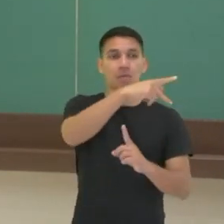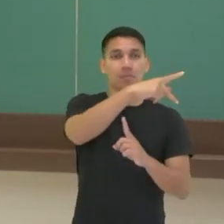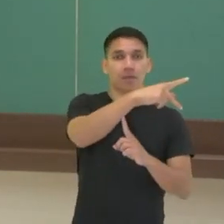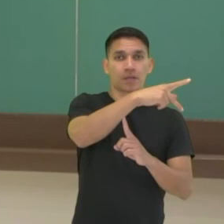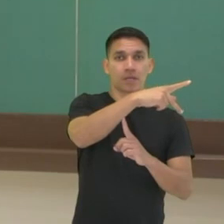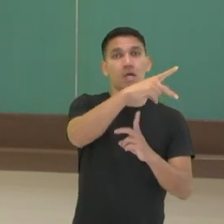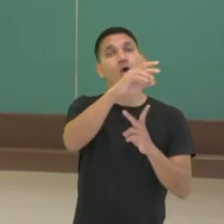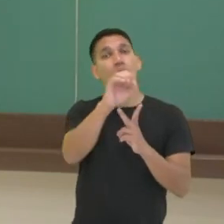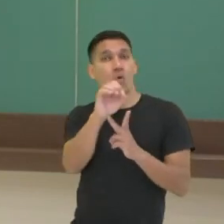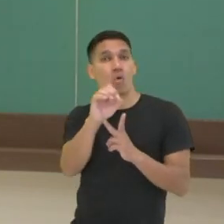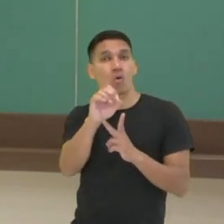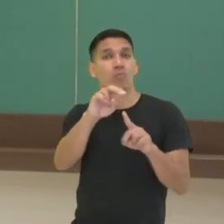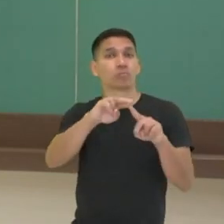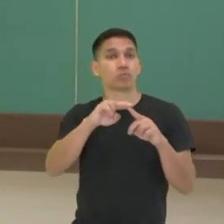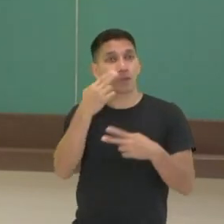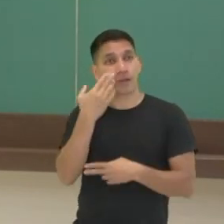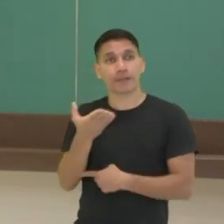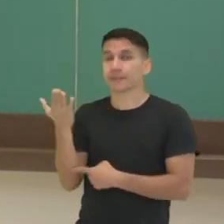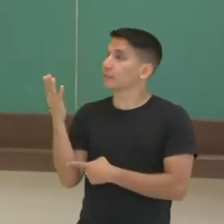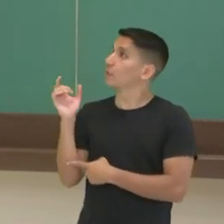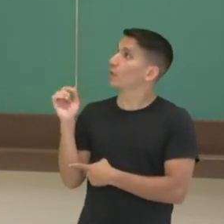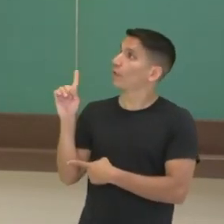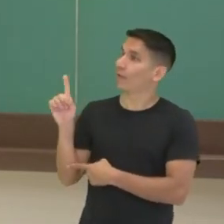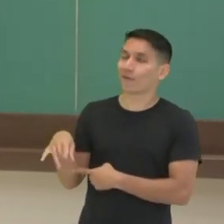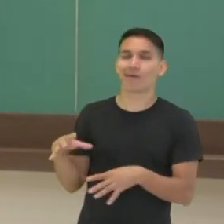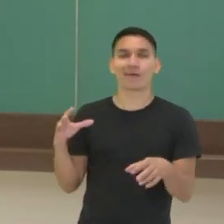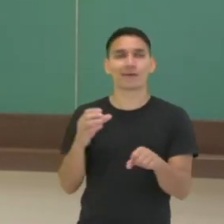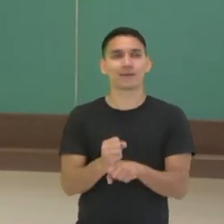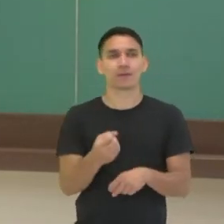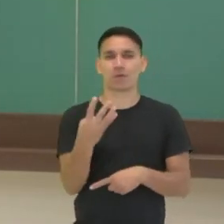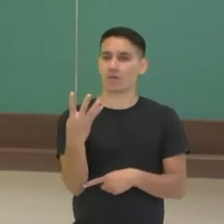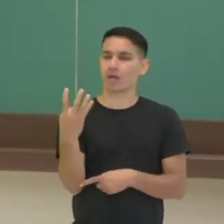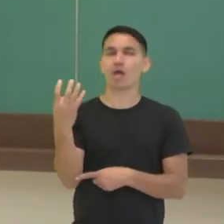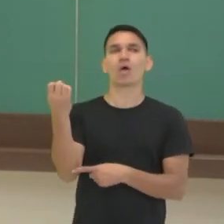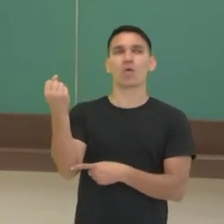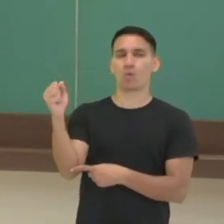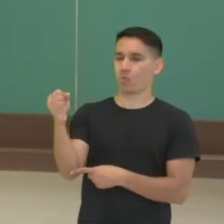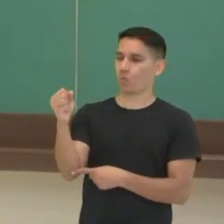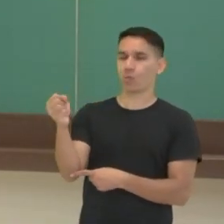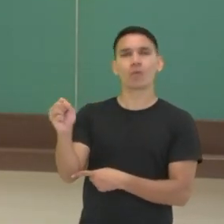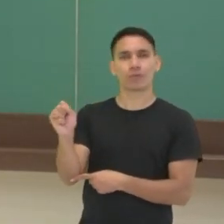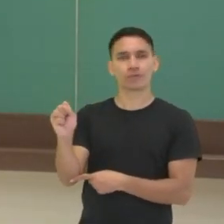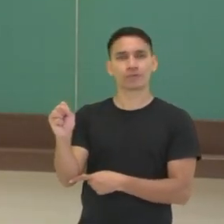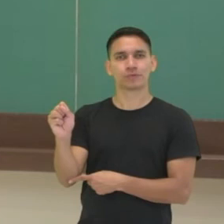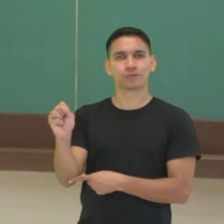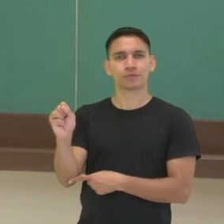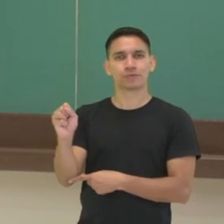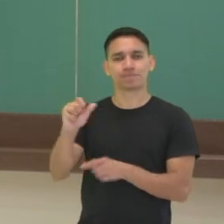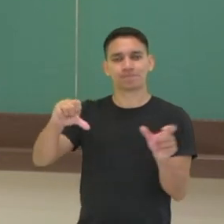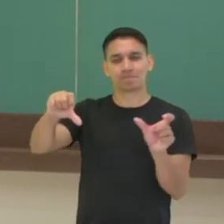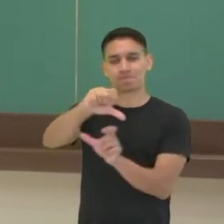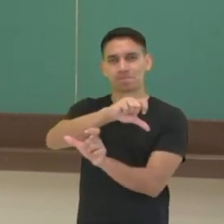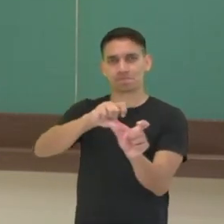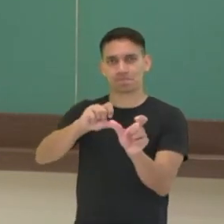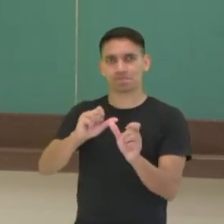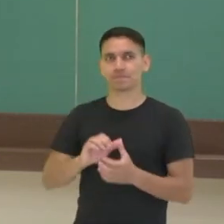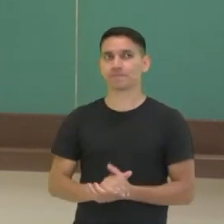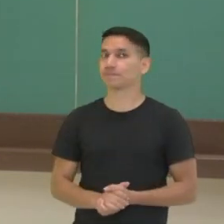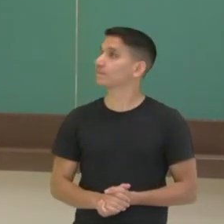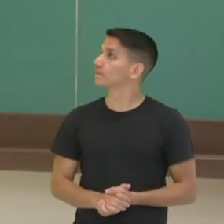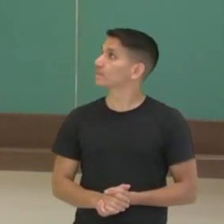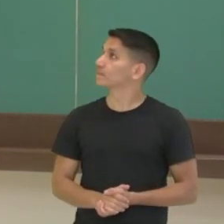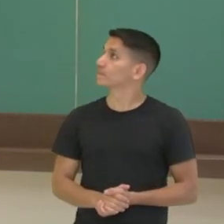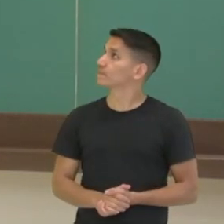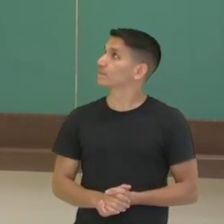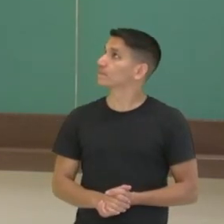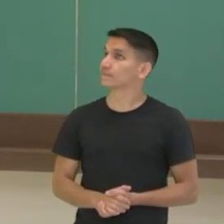letra O. Então, nesse caso, eu vou ter 48 anagramas. E para